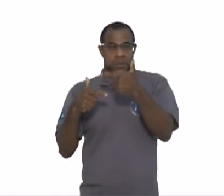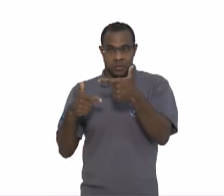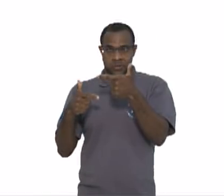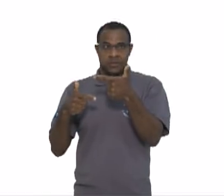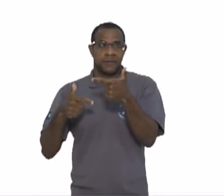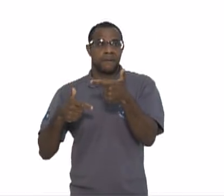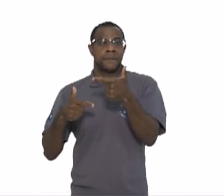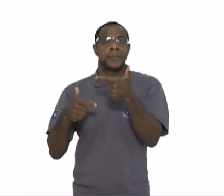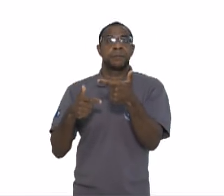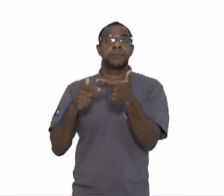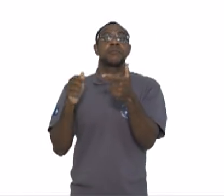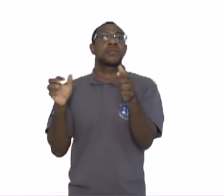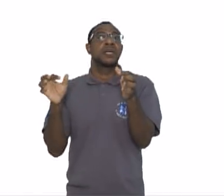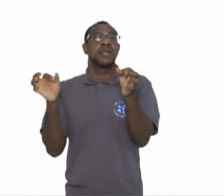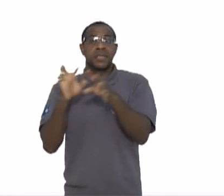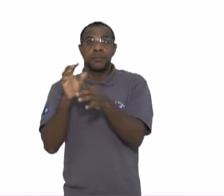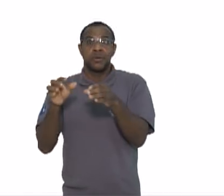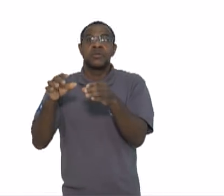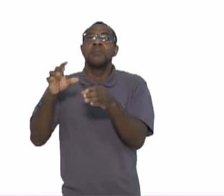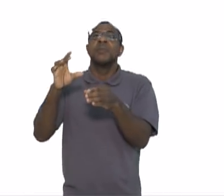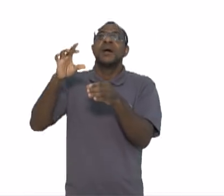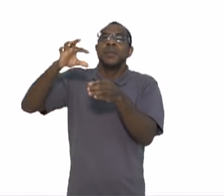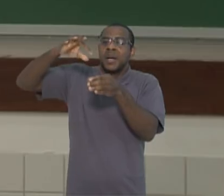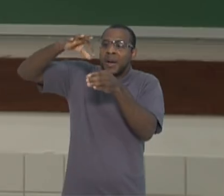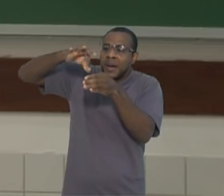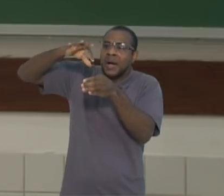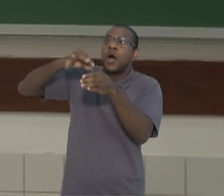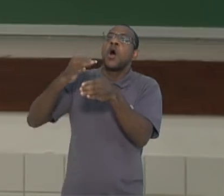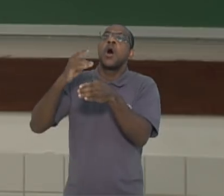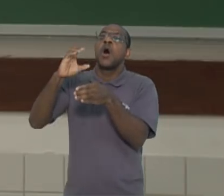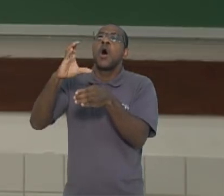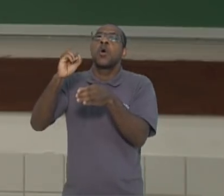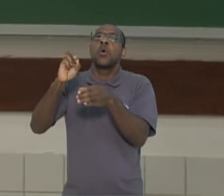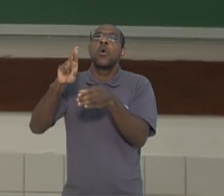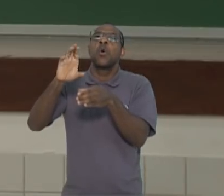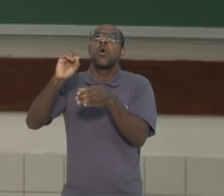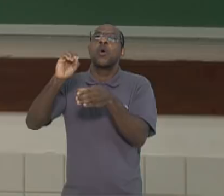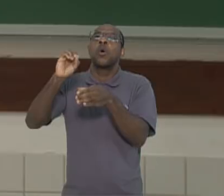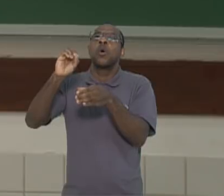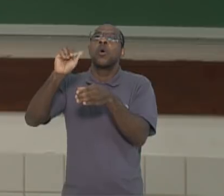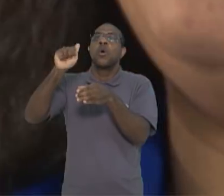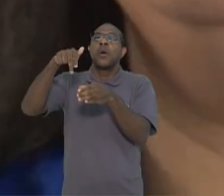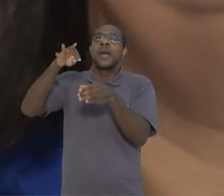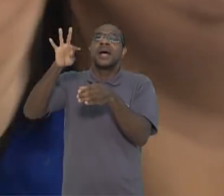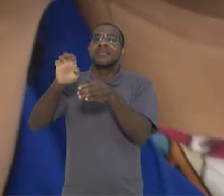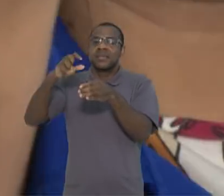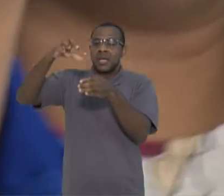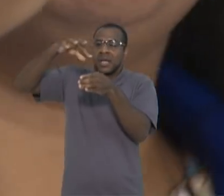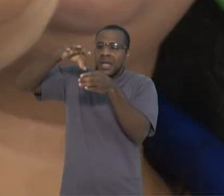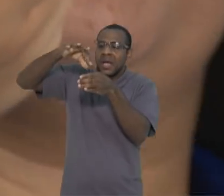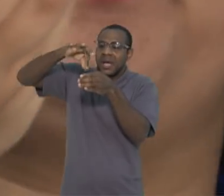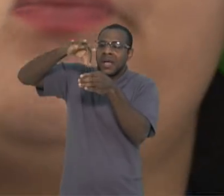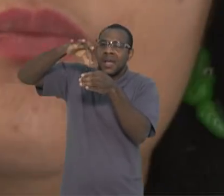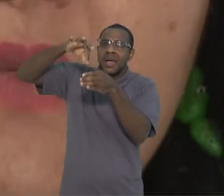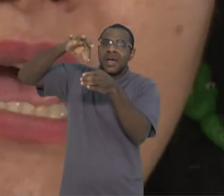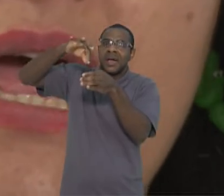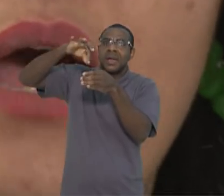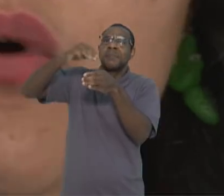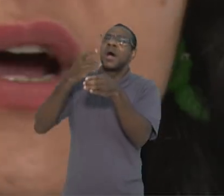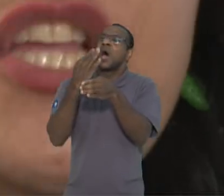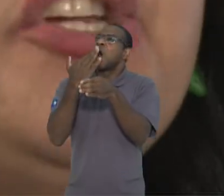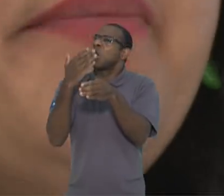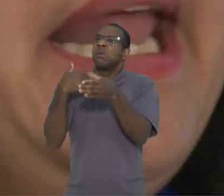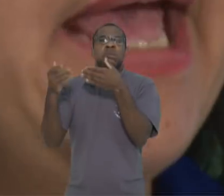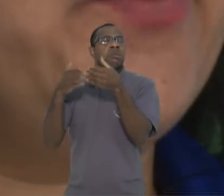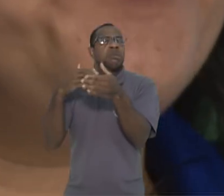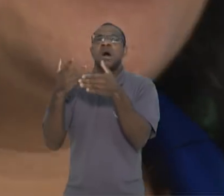né? Coloque o corante da cor que você quiser, ó. Por exemplo, aqui, um corante de alimentos, né? Nós temos